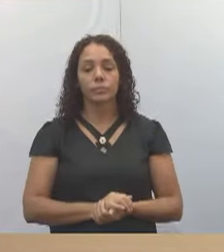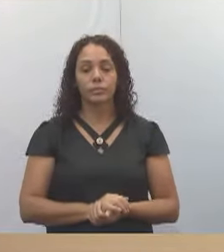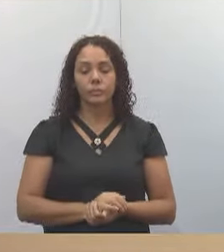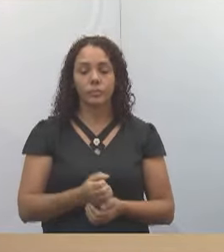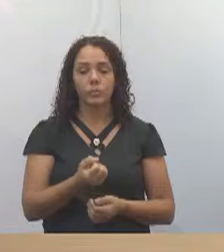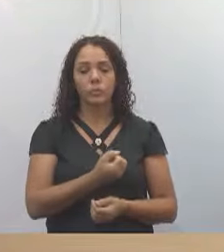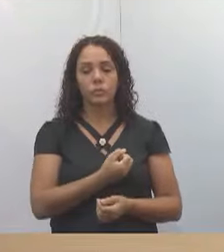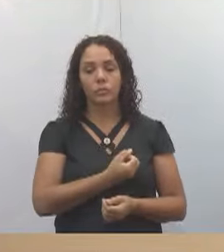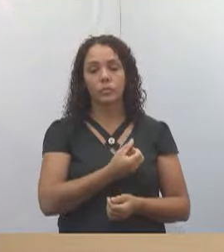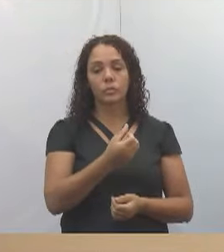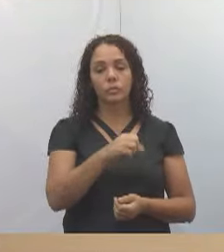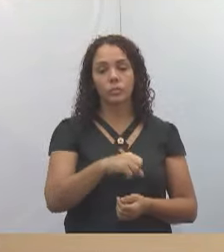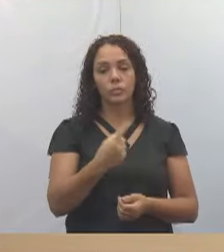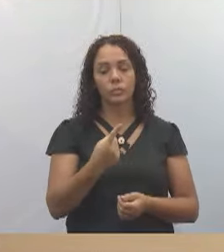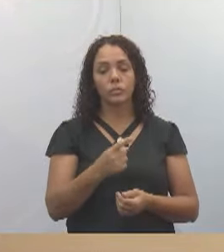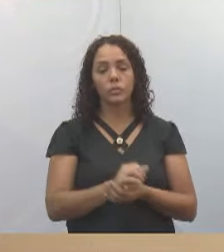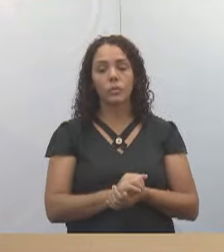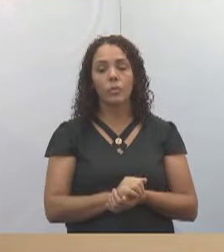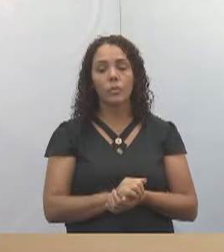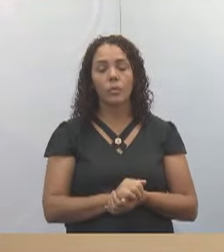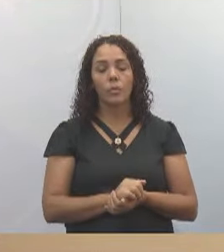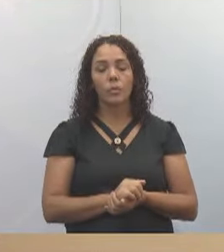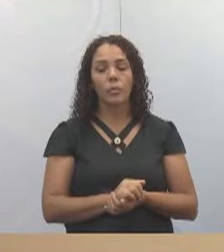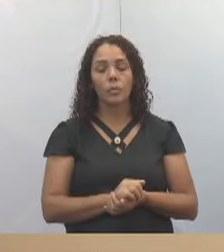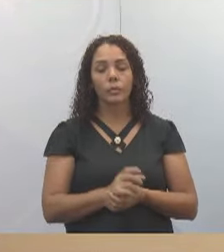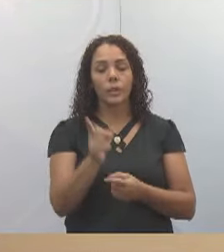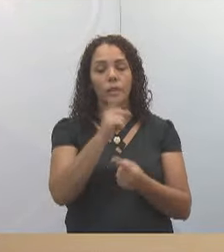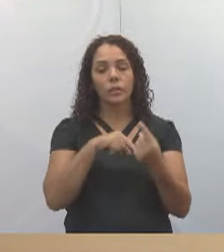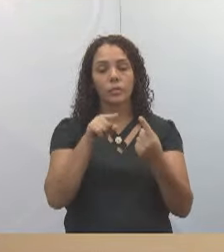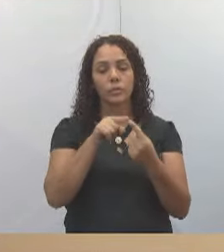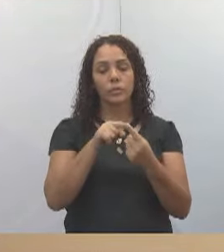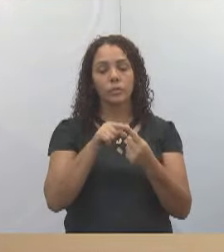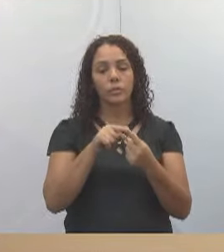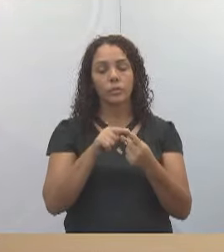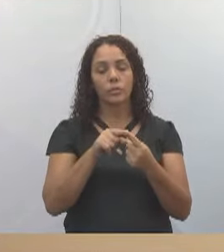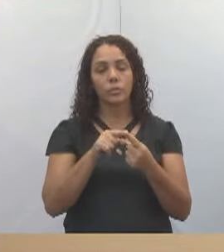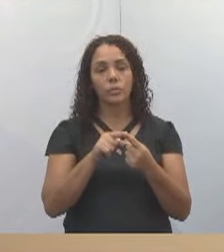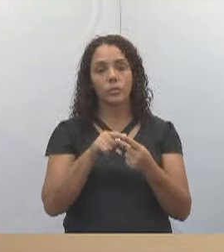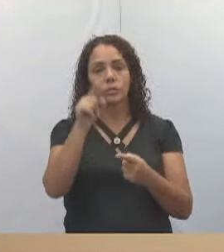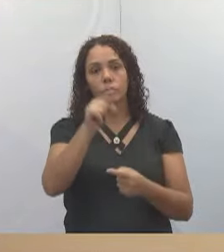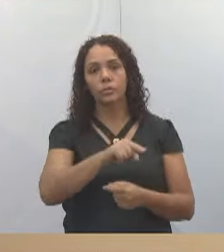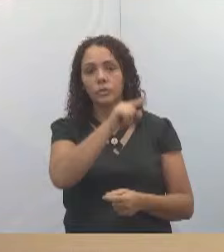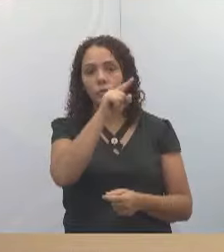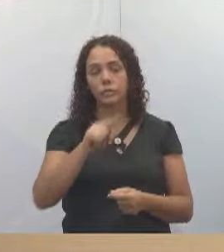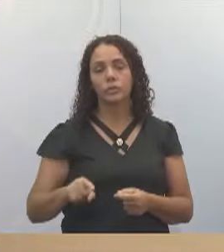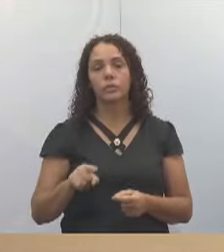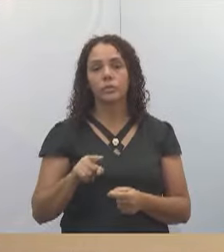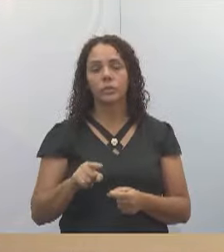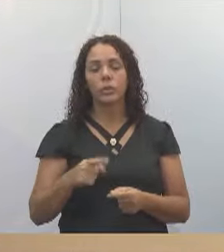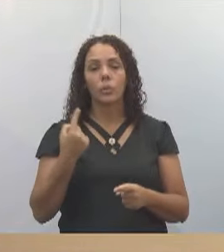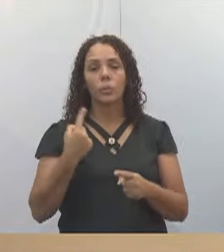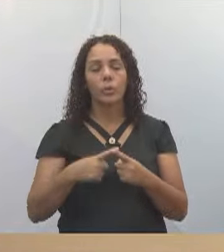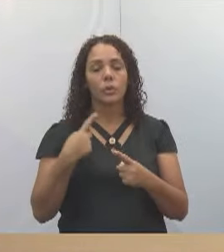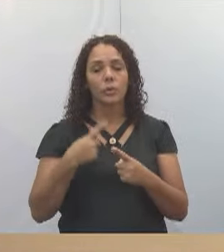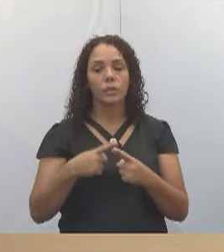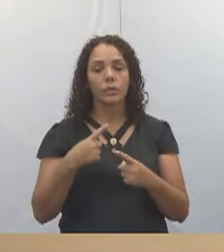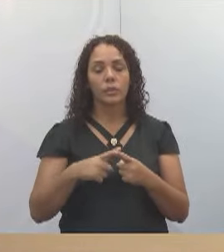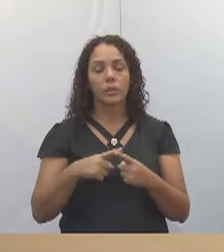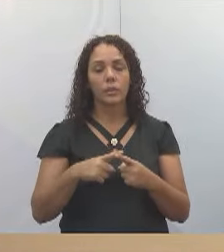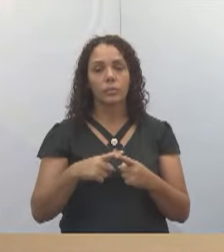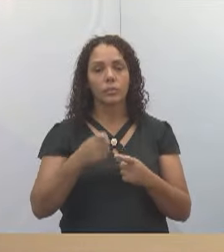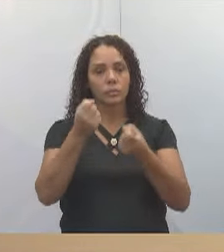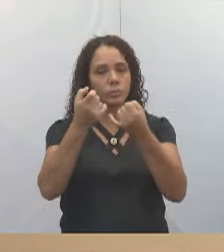91/8/11/2021. Motivo pelo qual decidi vetá-lo integralmente pelas razões